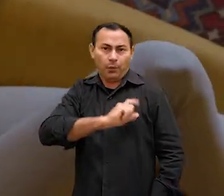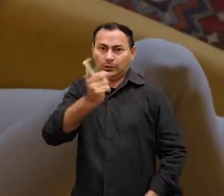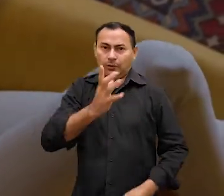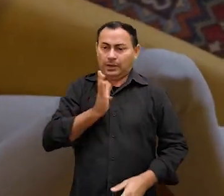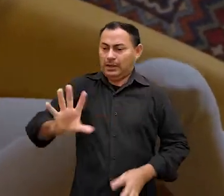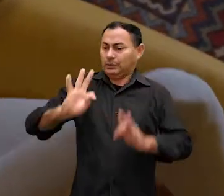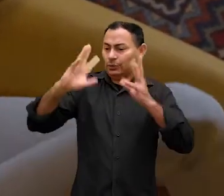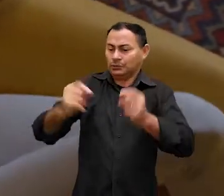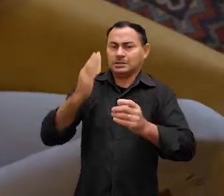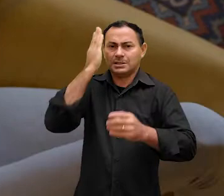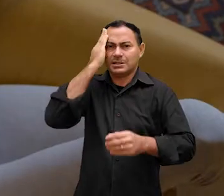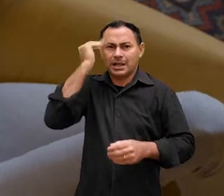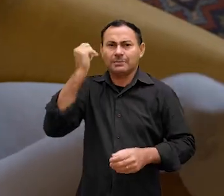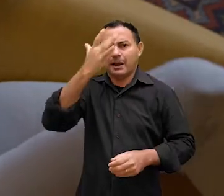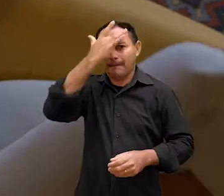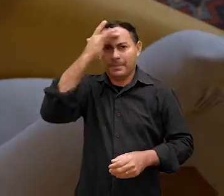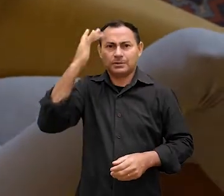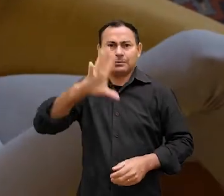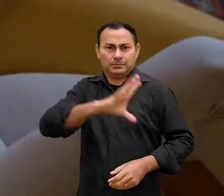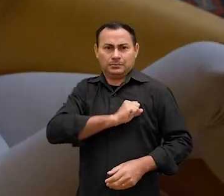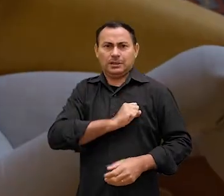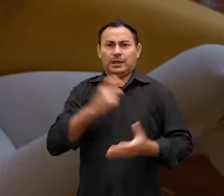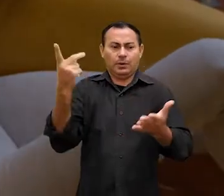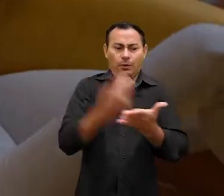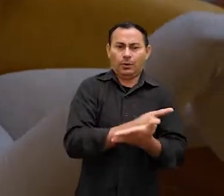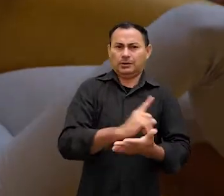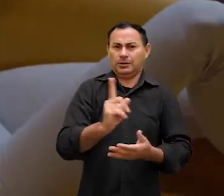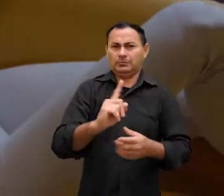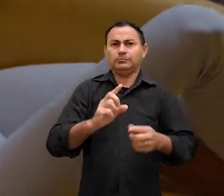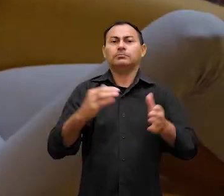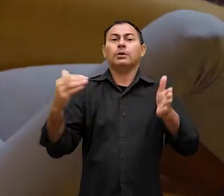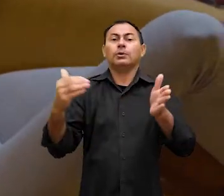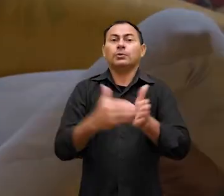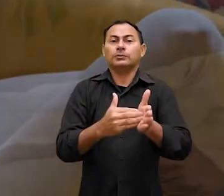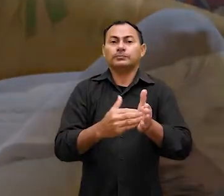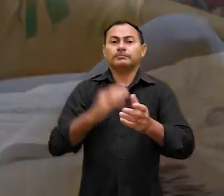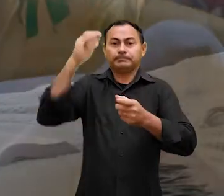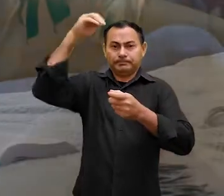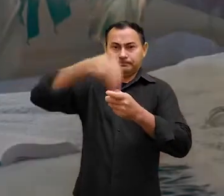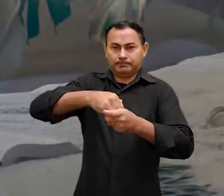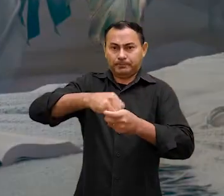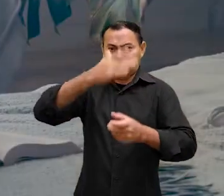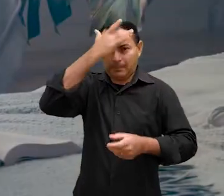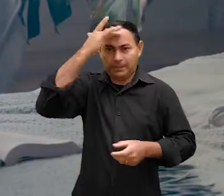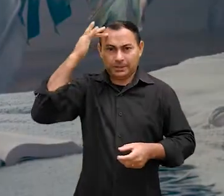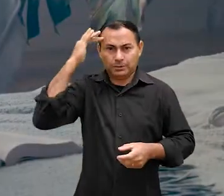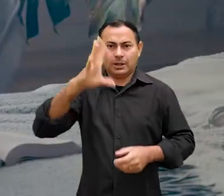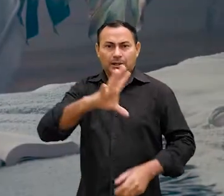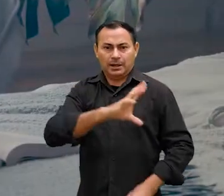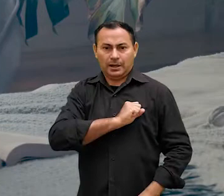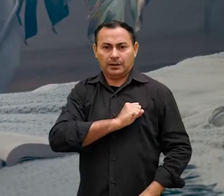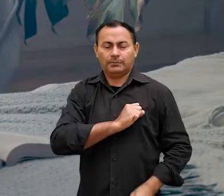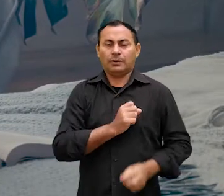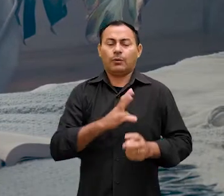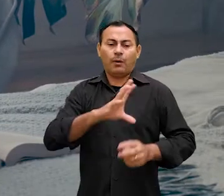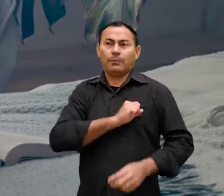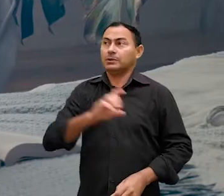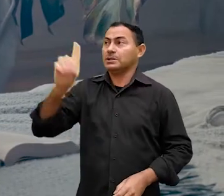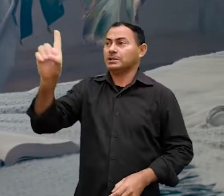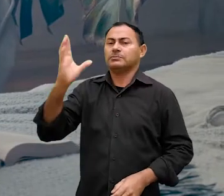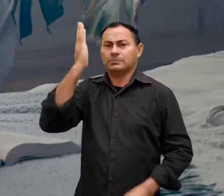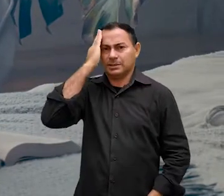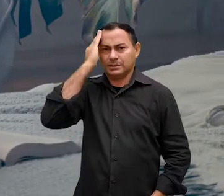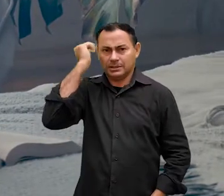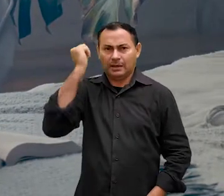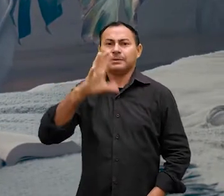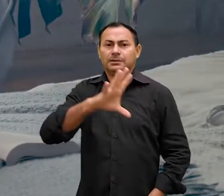que todos saibam que a pessoa amada errou. Por último, interiormente a pessoa que ama com o amor de Cristo sabe